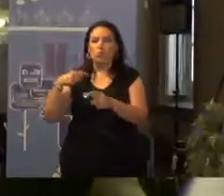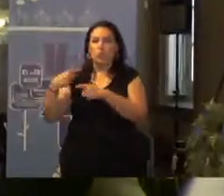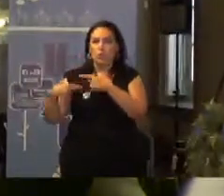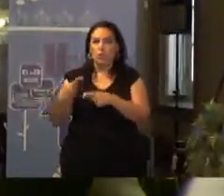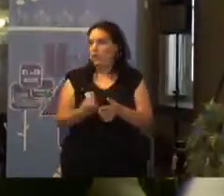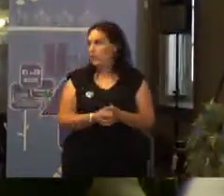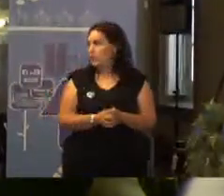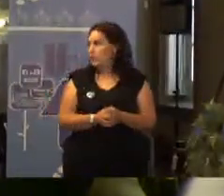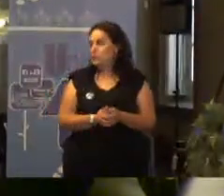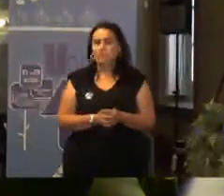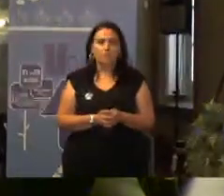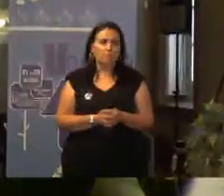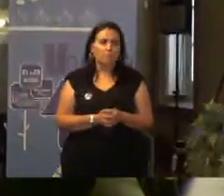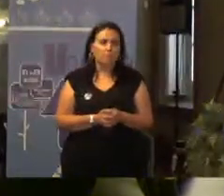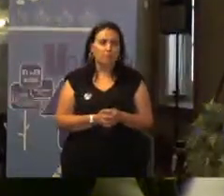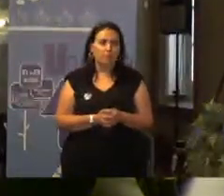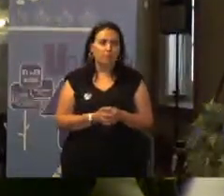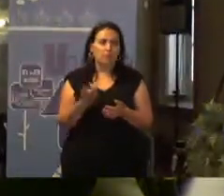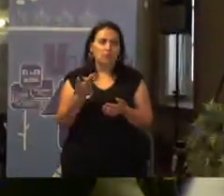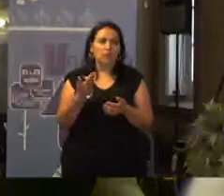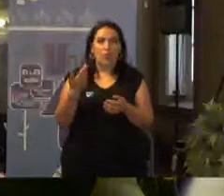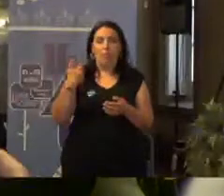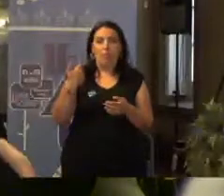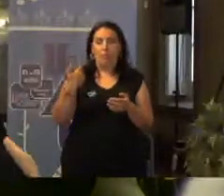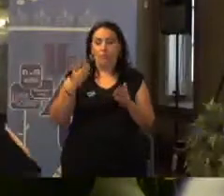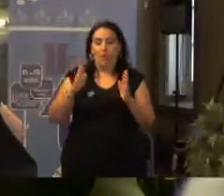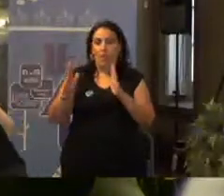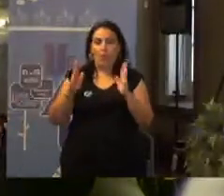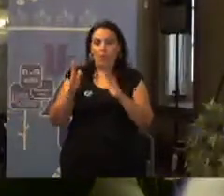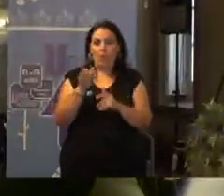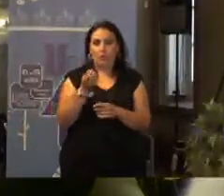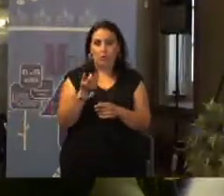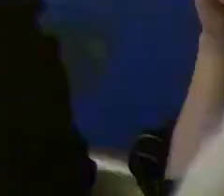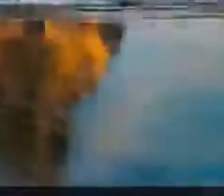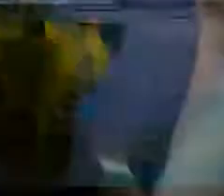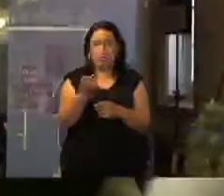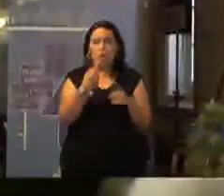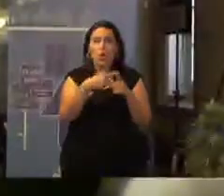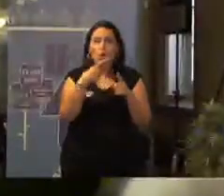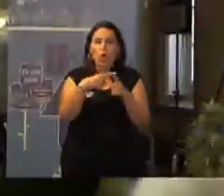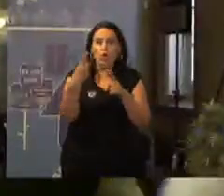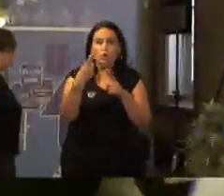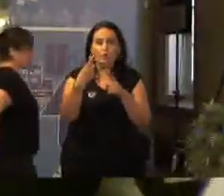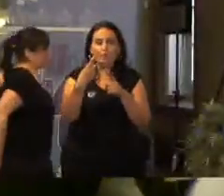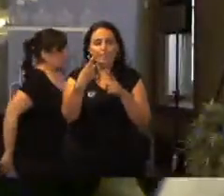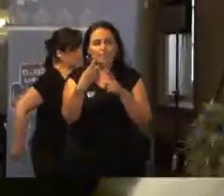hoje. Nos últimos tempos têm surgido perspectivas um bocadinho